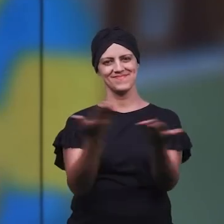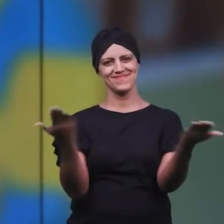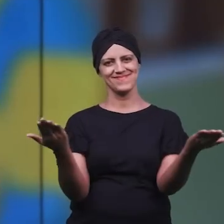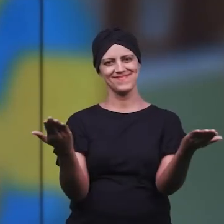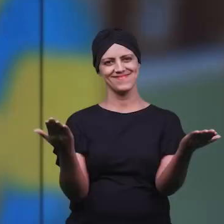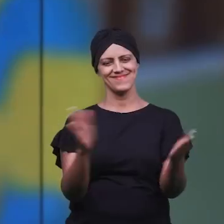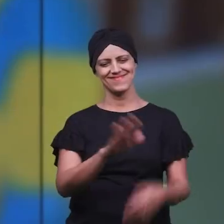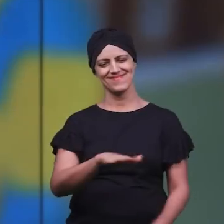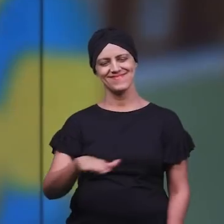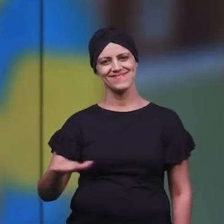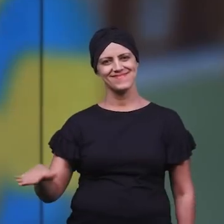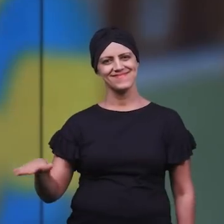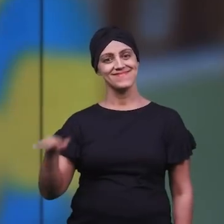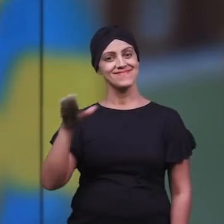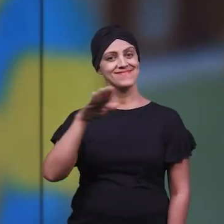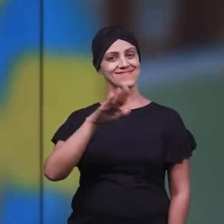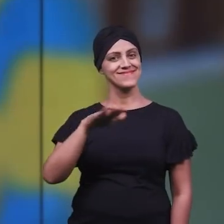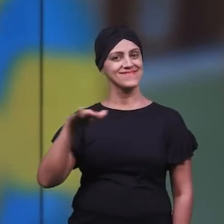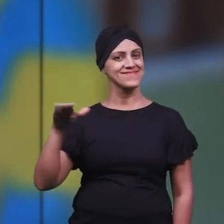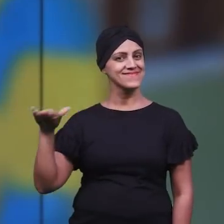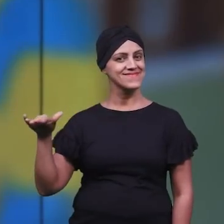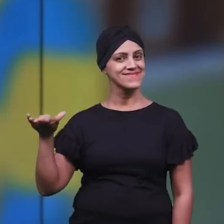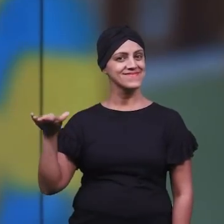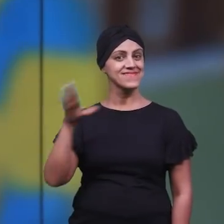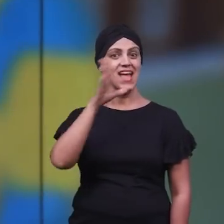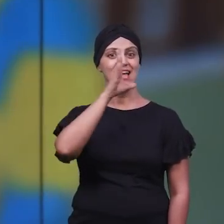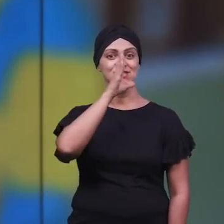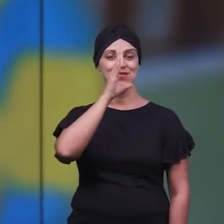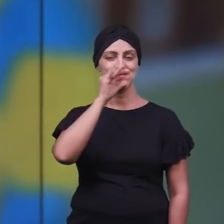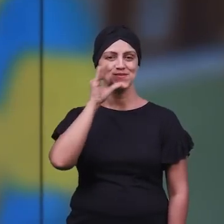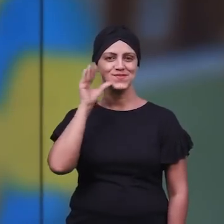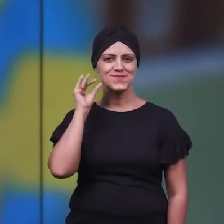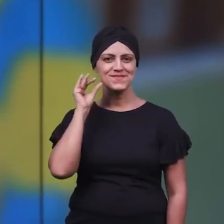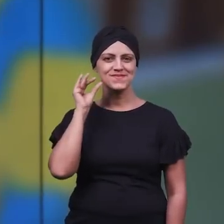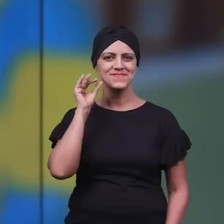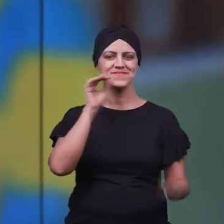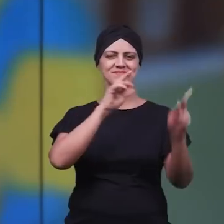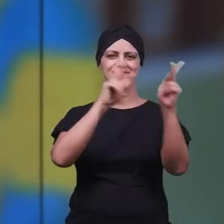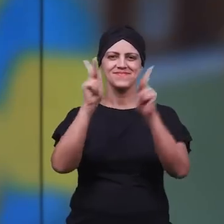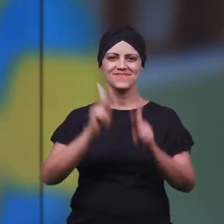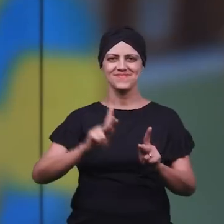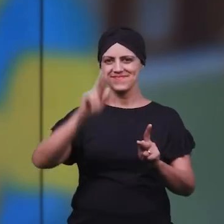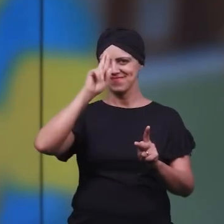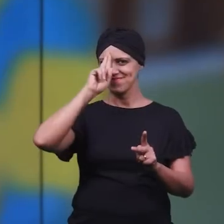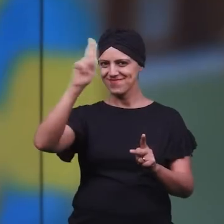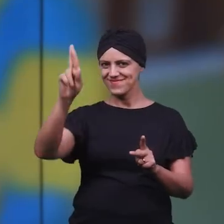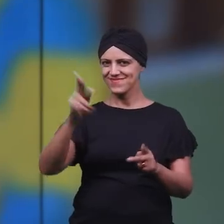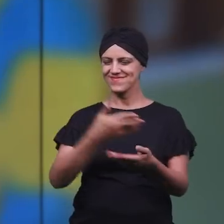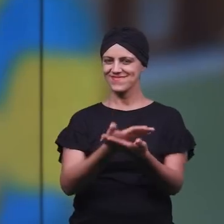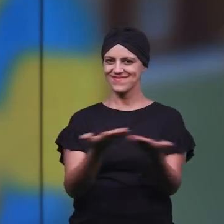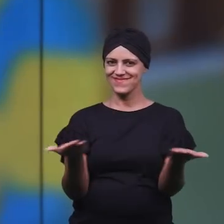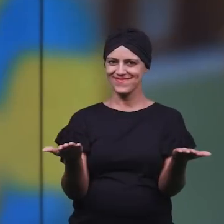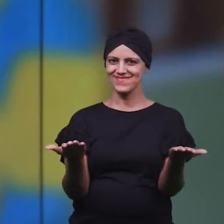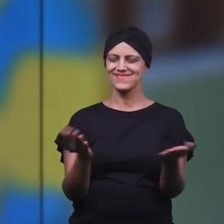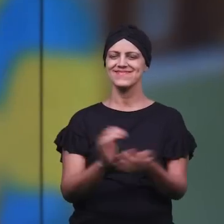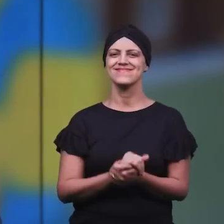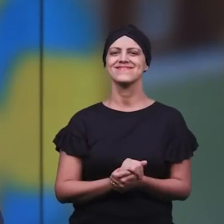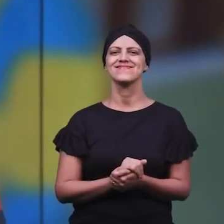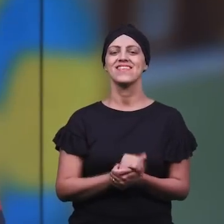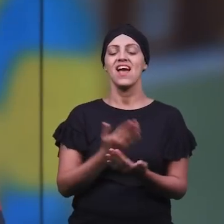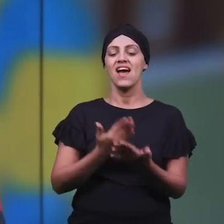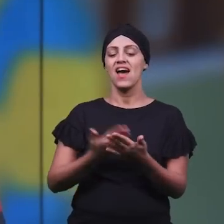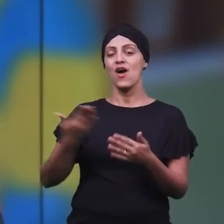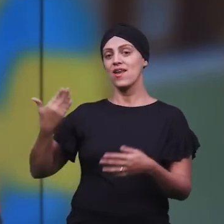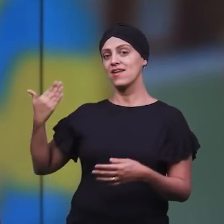Saudamos a todas as crianças, os intermediários e adolescentes com a paz do Senhor. Nas